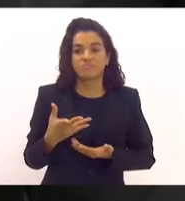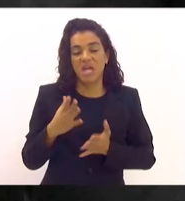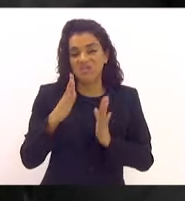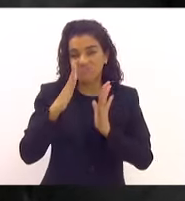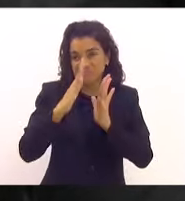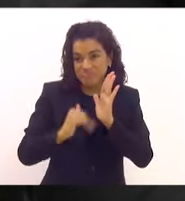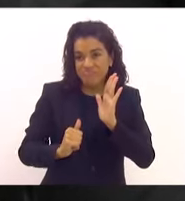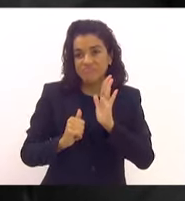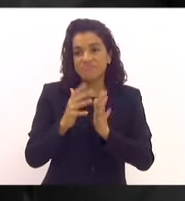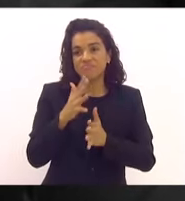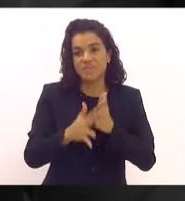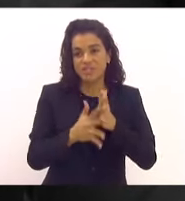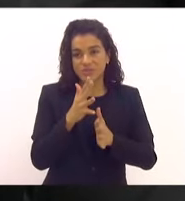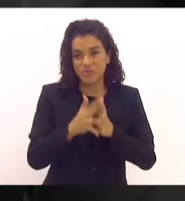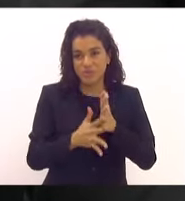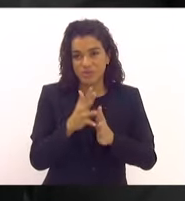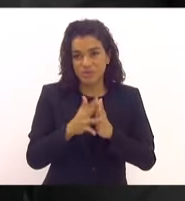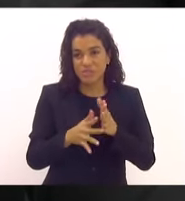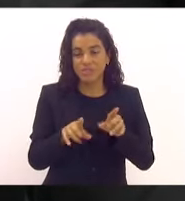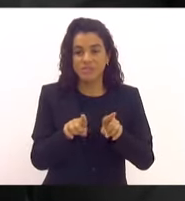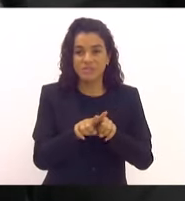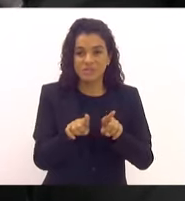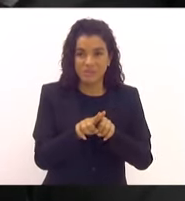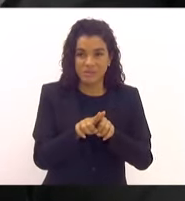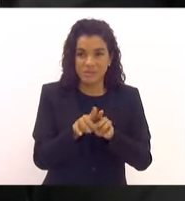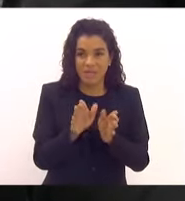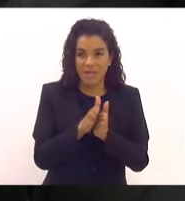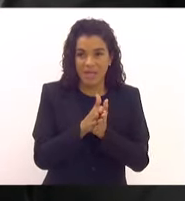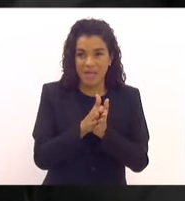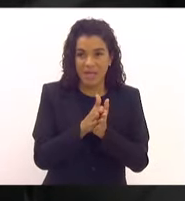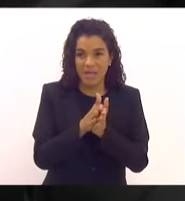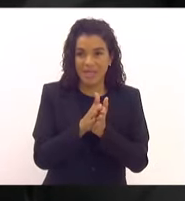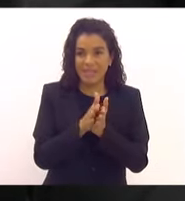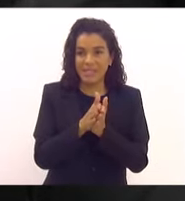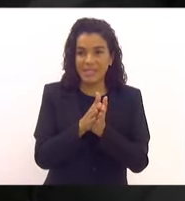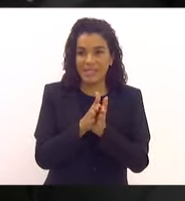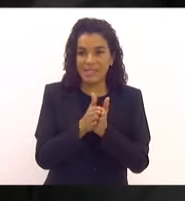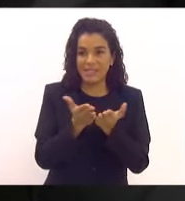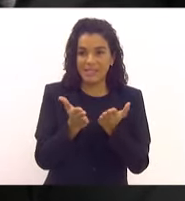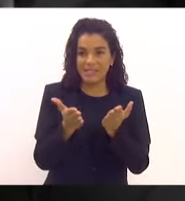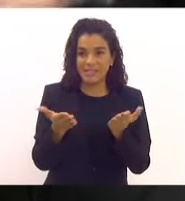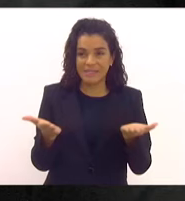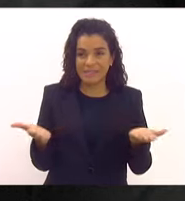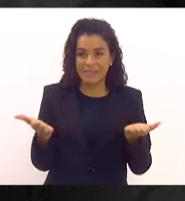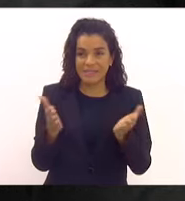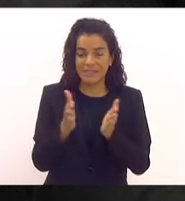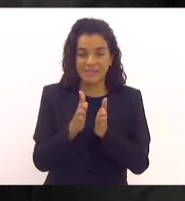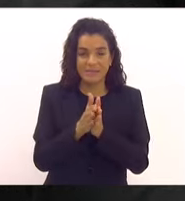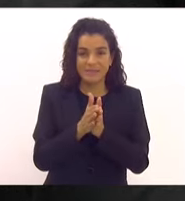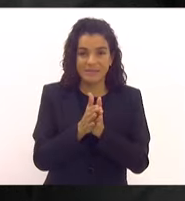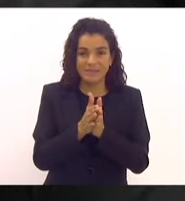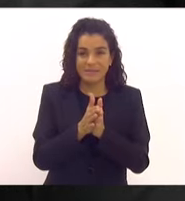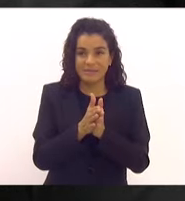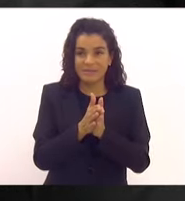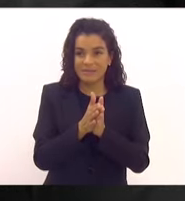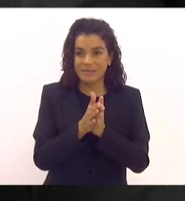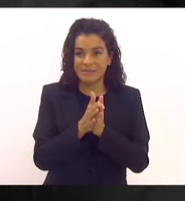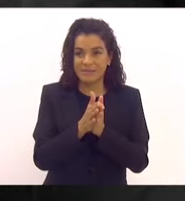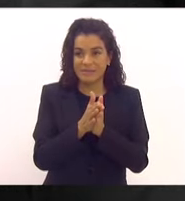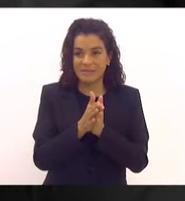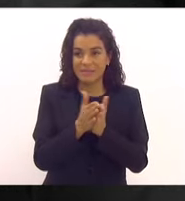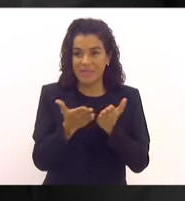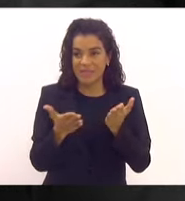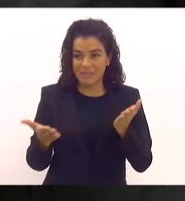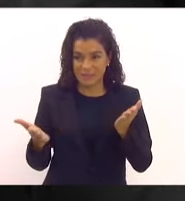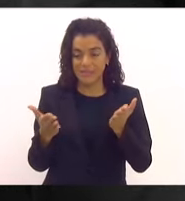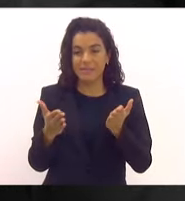acho que prejudica. E a carteira, né, eu não sei quais são as razões, né, aqui da fala